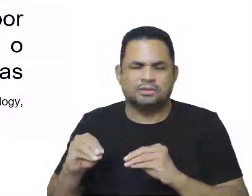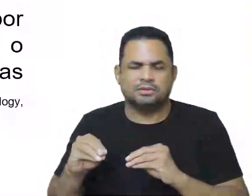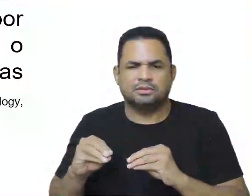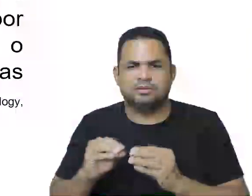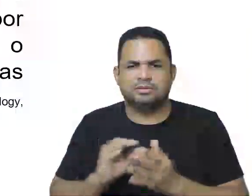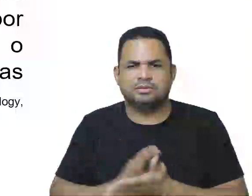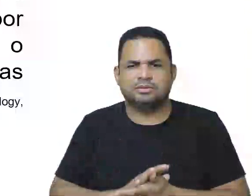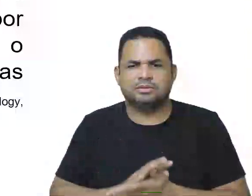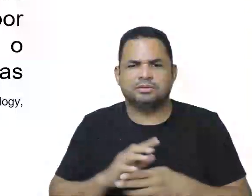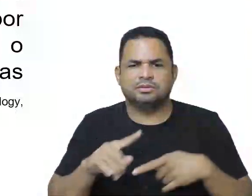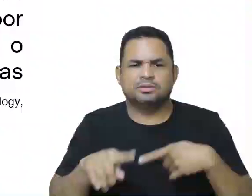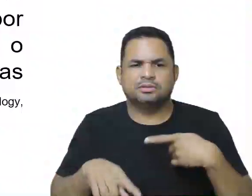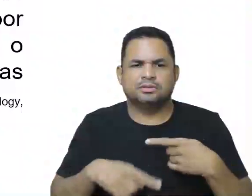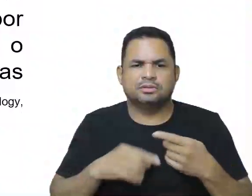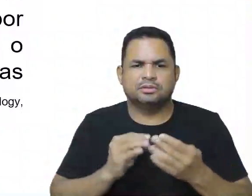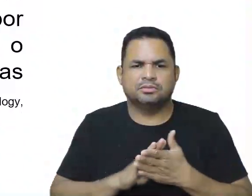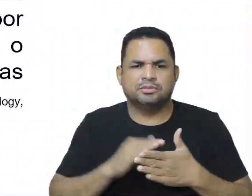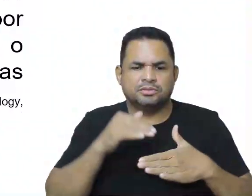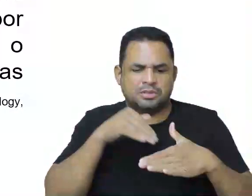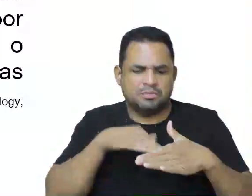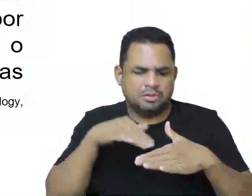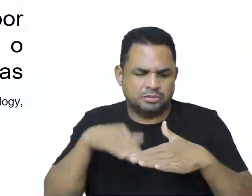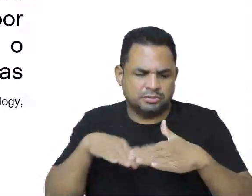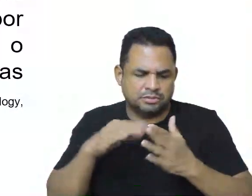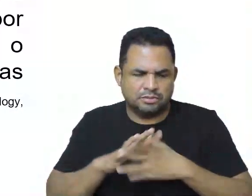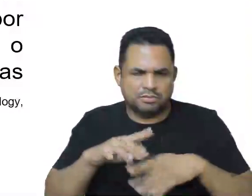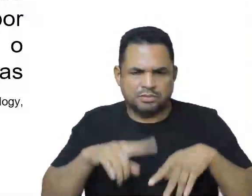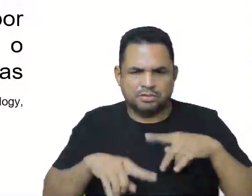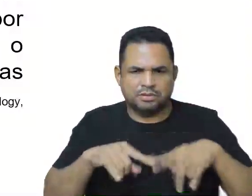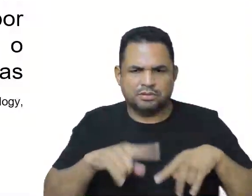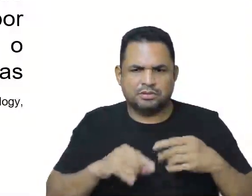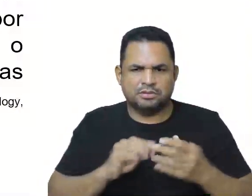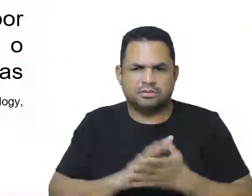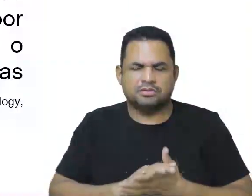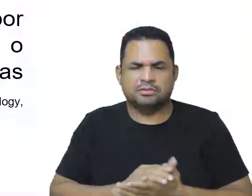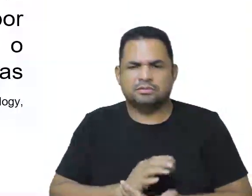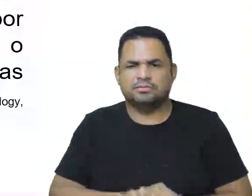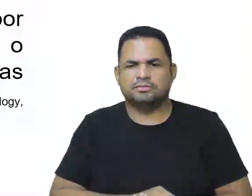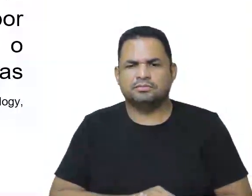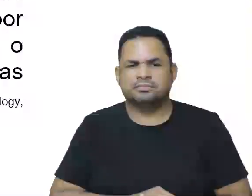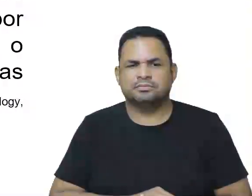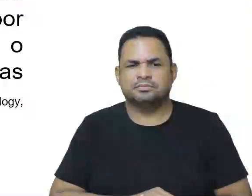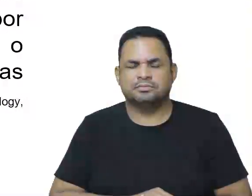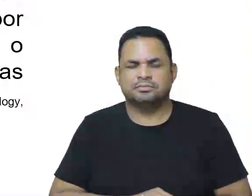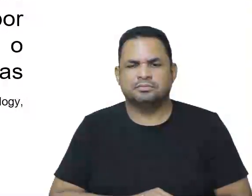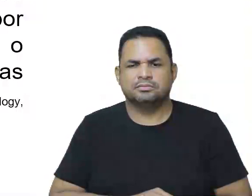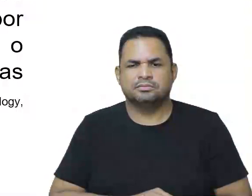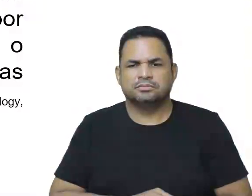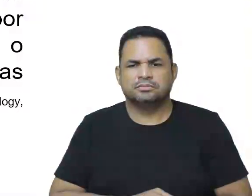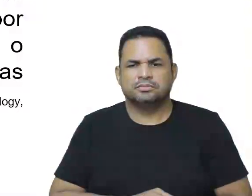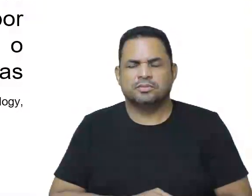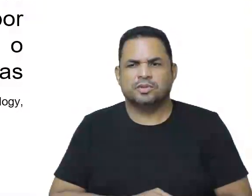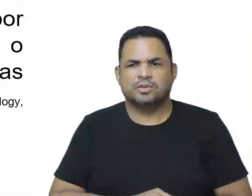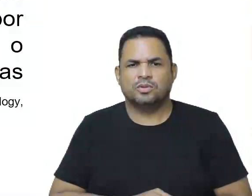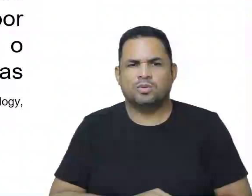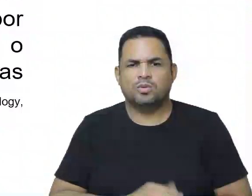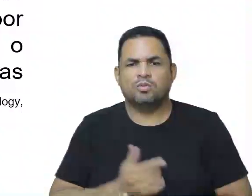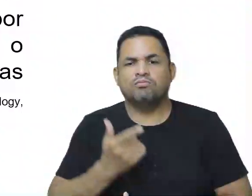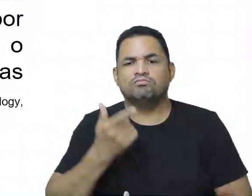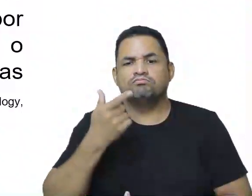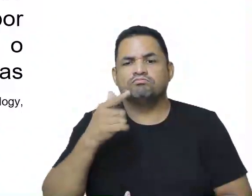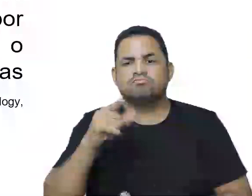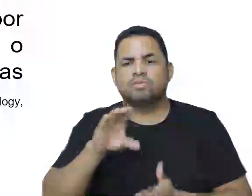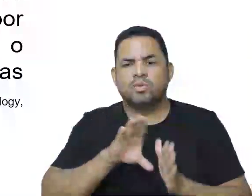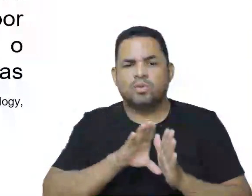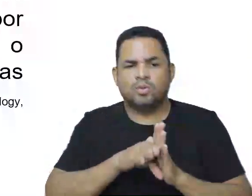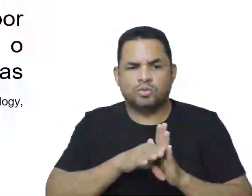beleza? E deposição do material. Alguns definem erosão como este processo. Outro conceito